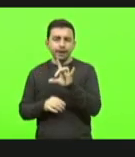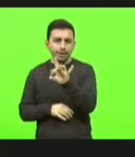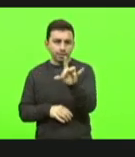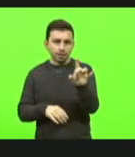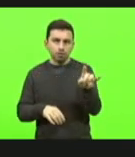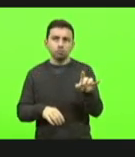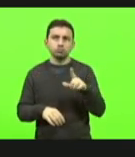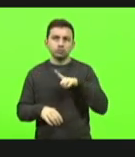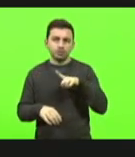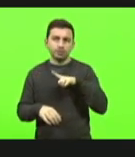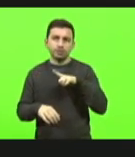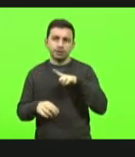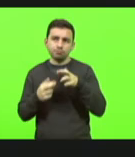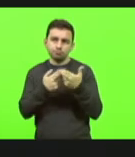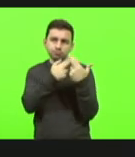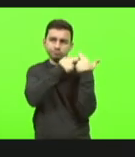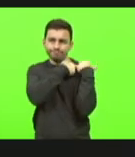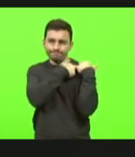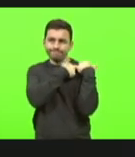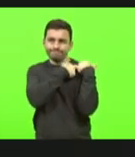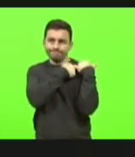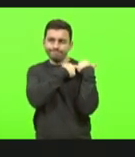de nós que vai